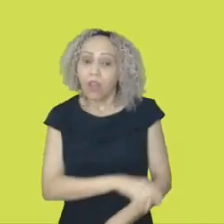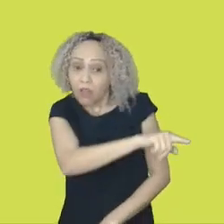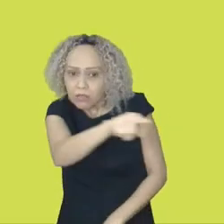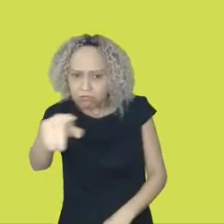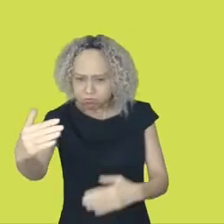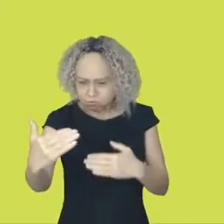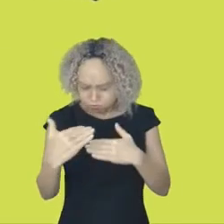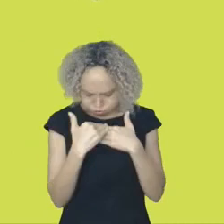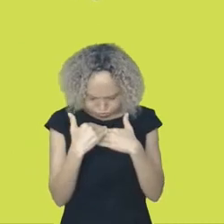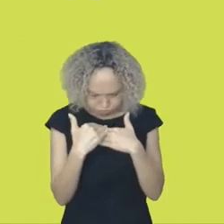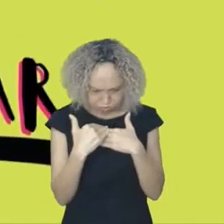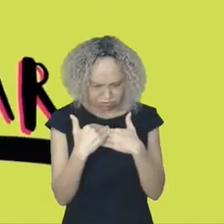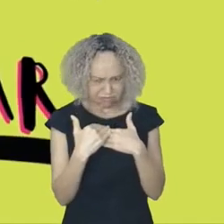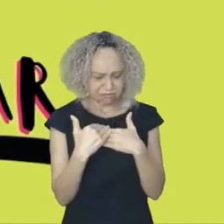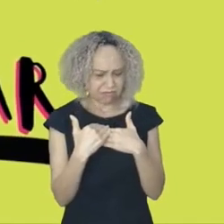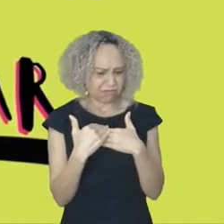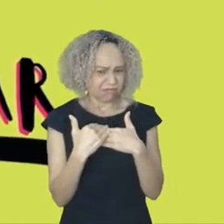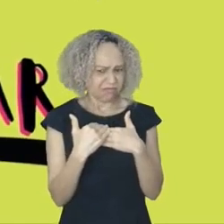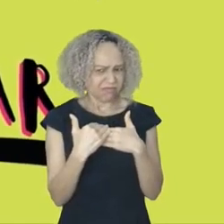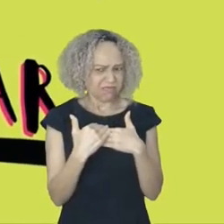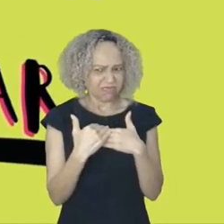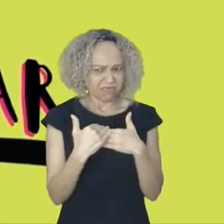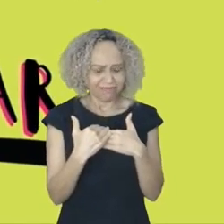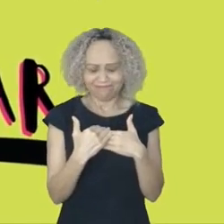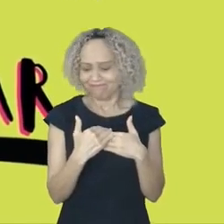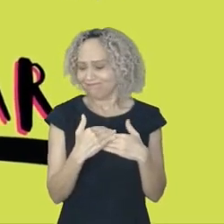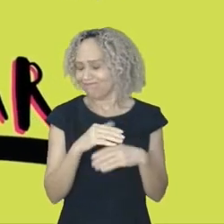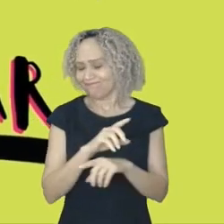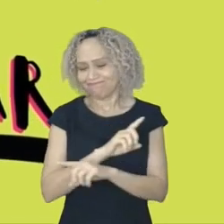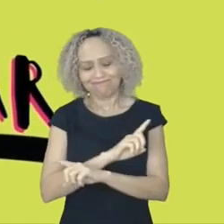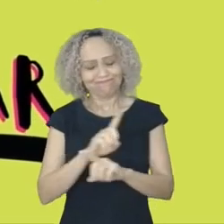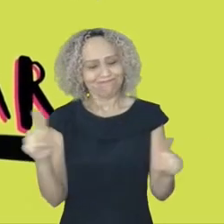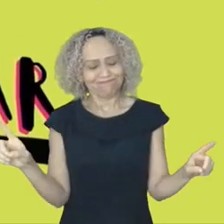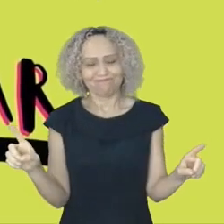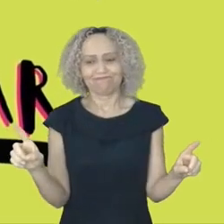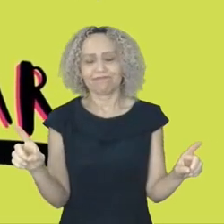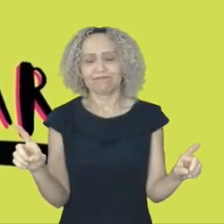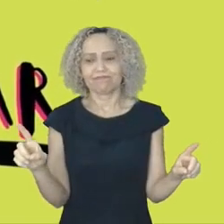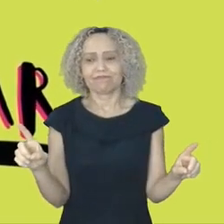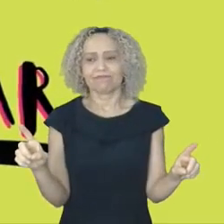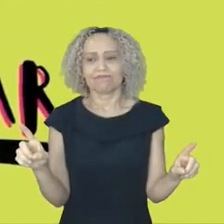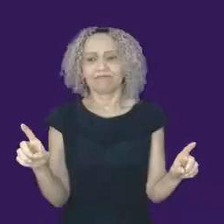Não vão mais conseguir me anular, me calar.